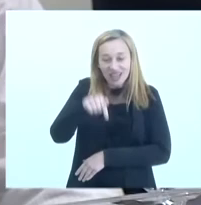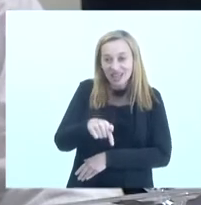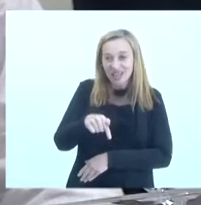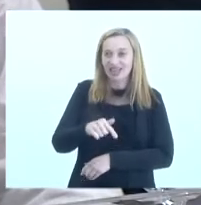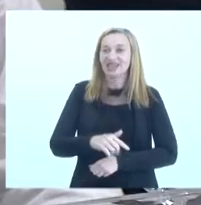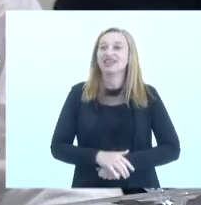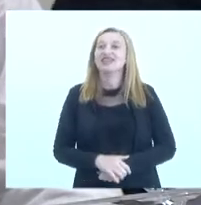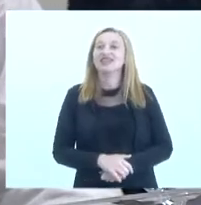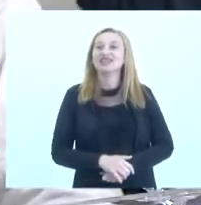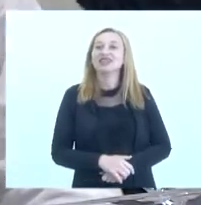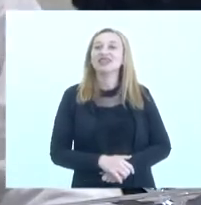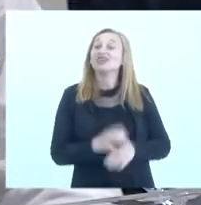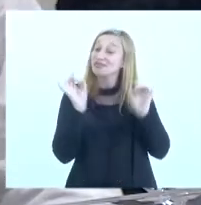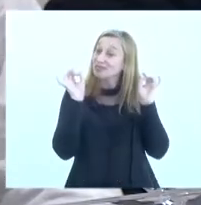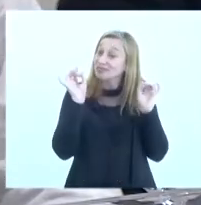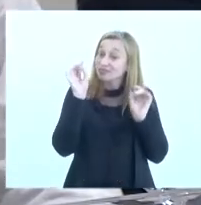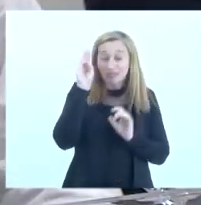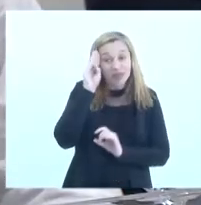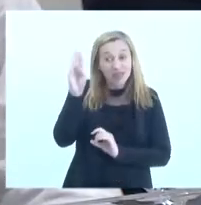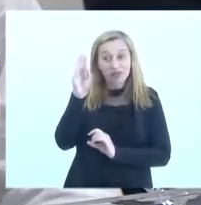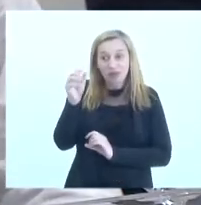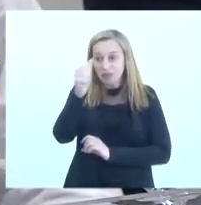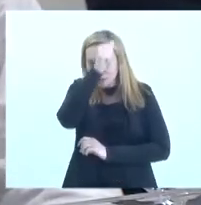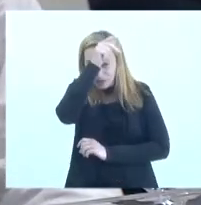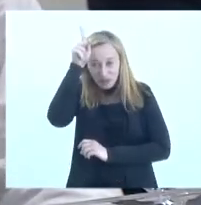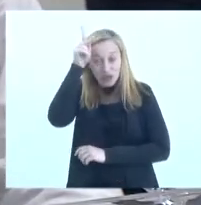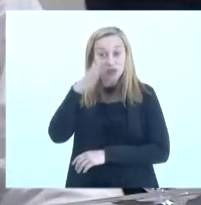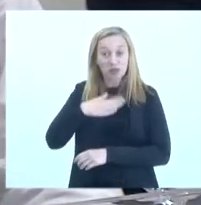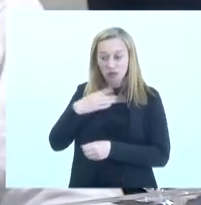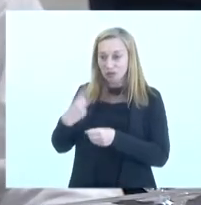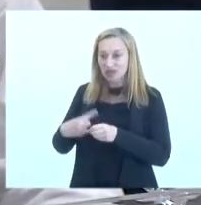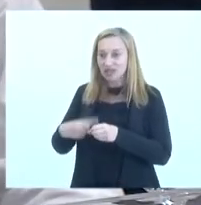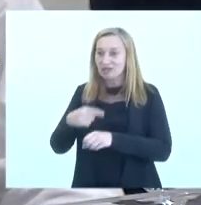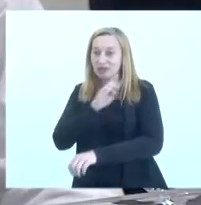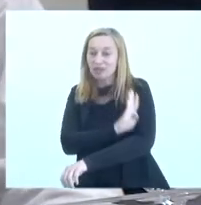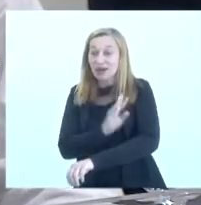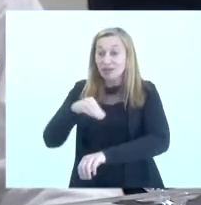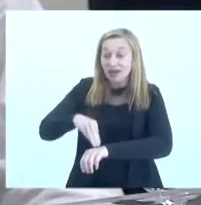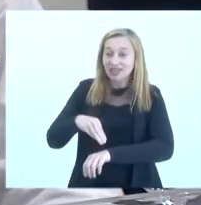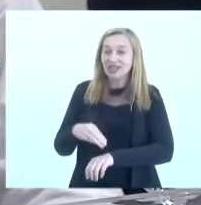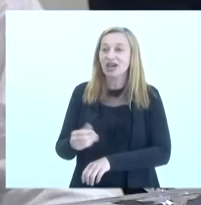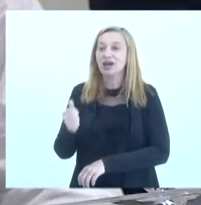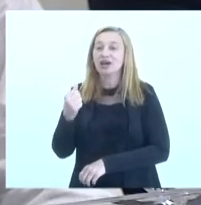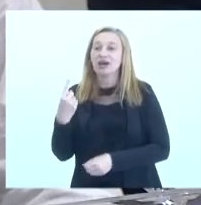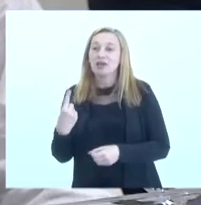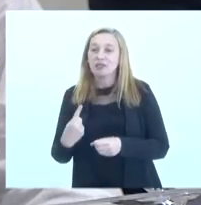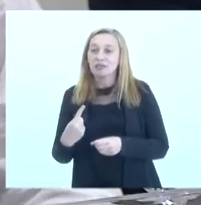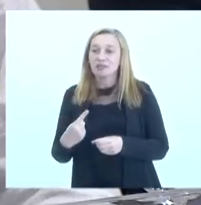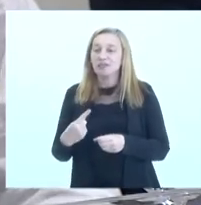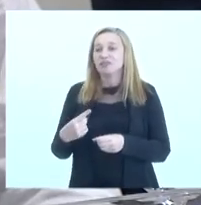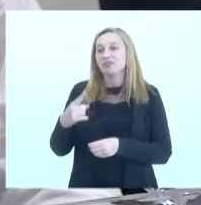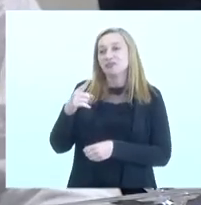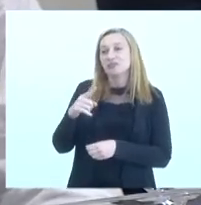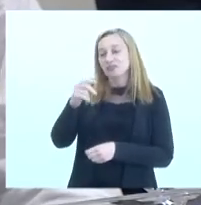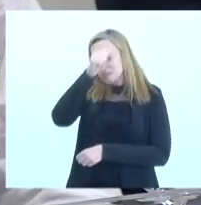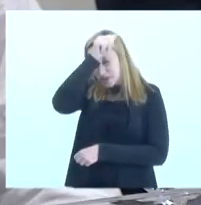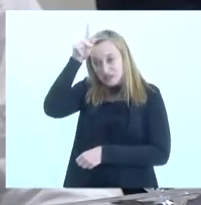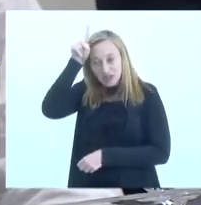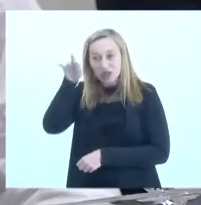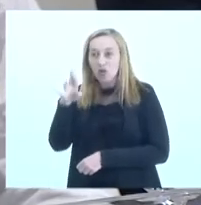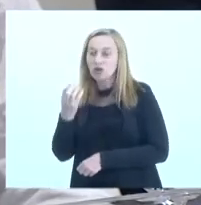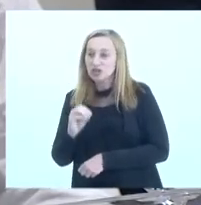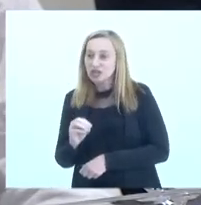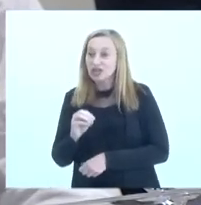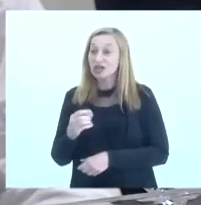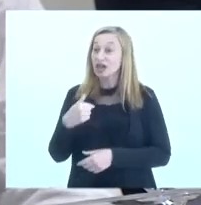presentes, principalmente o prefeito do meu município de Barra Mansa, prefeito Rodrigo Drable e dizer que comungo com